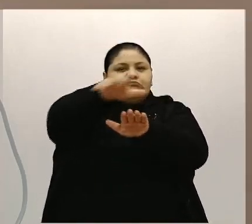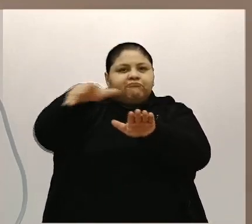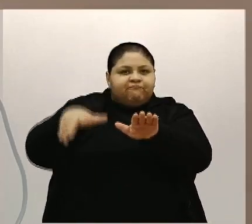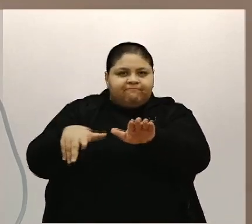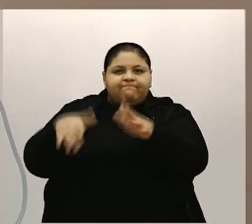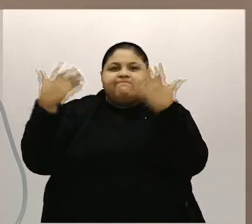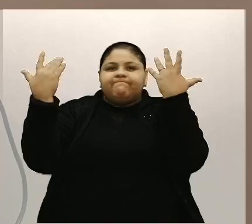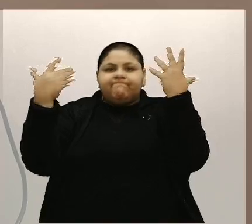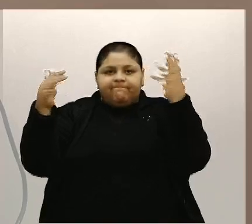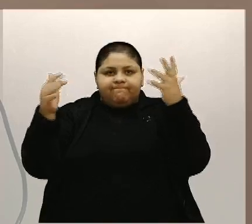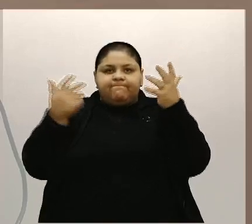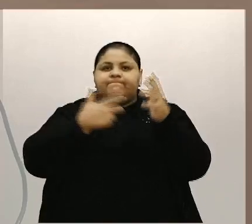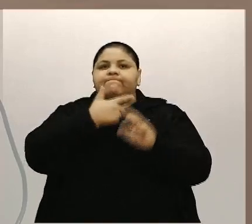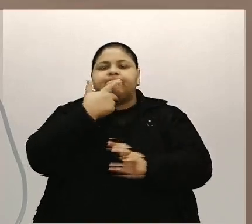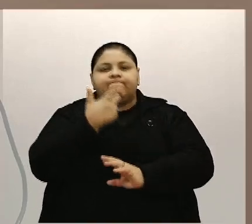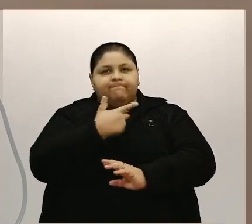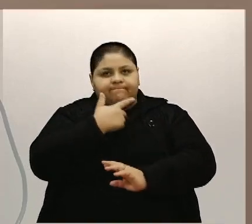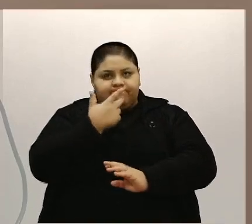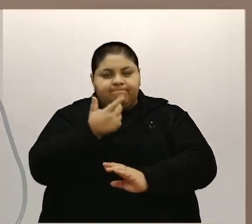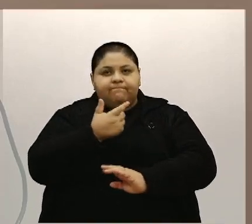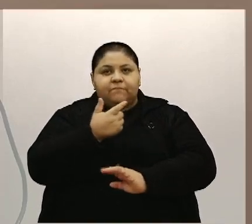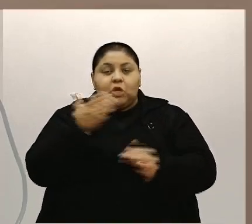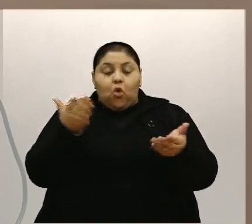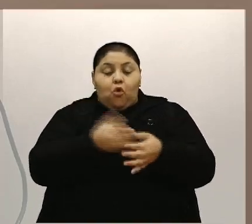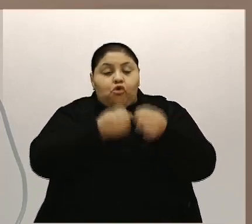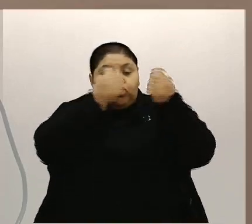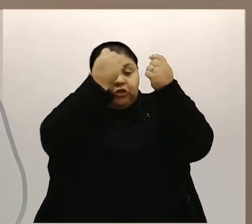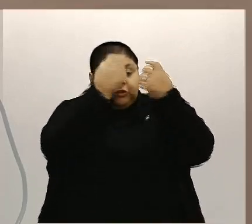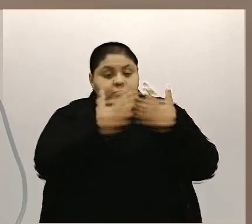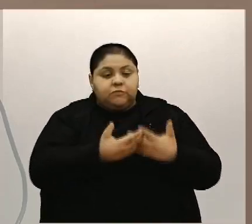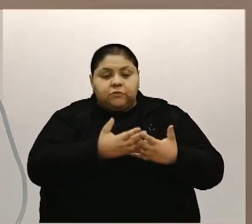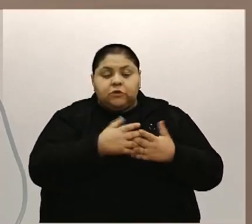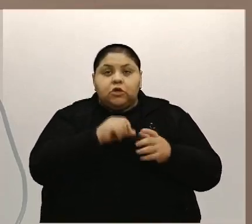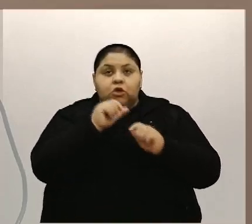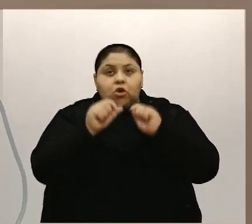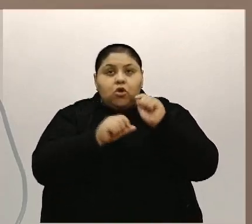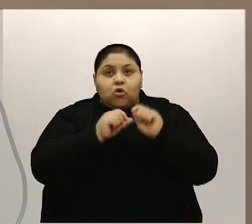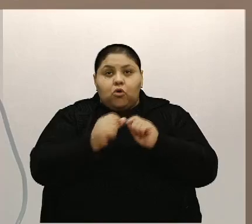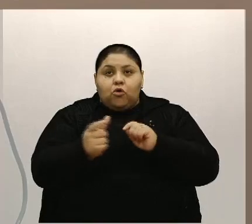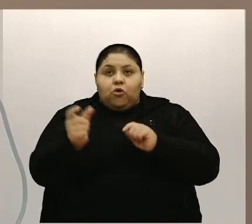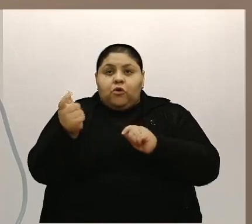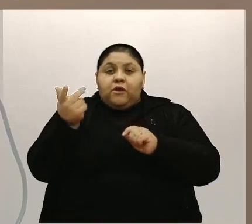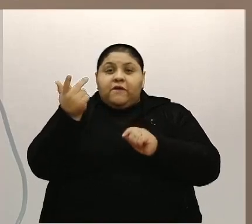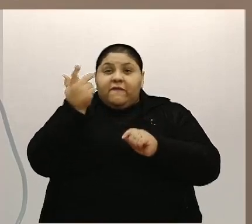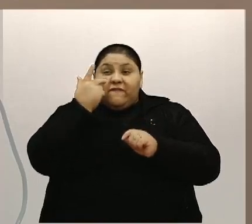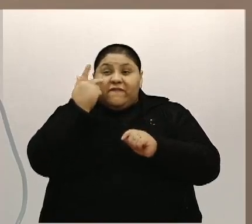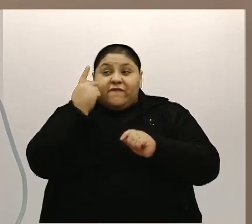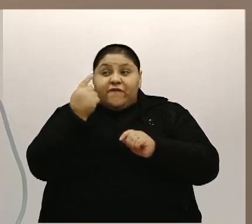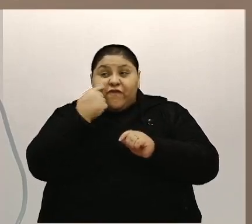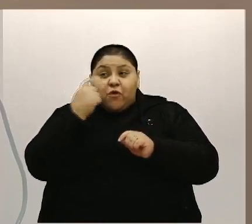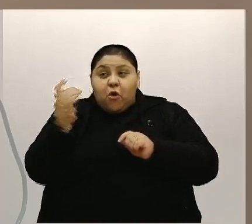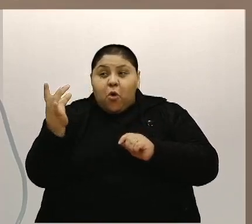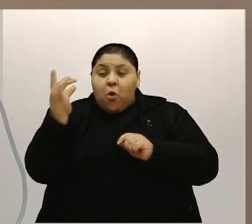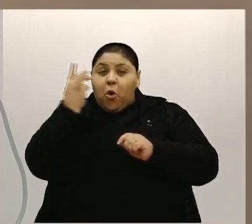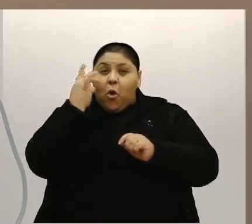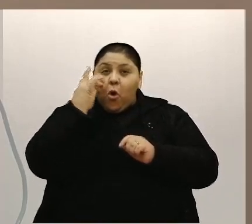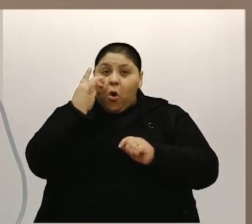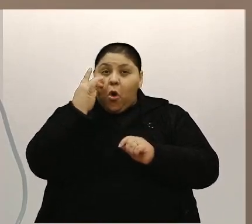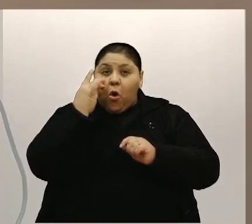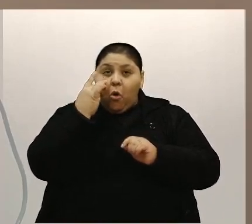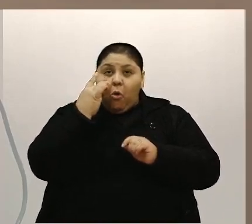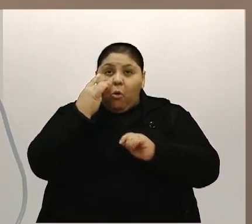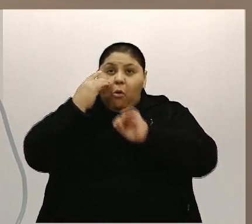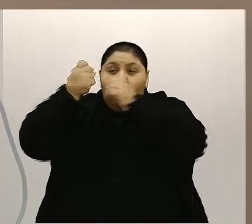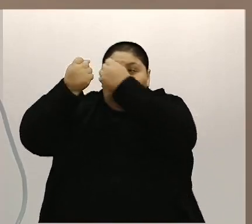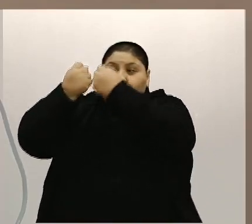pela sua fala. O senhor está trazendo aqui o que presenciou em loco, o desastre e a